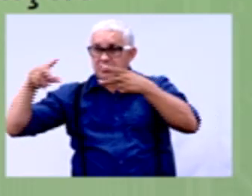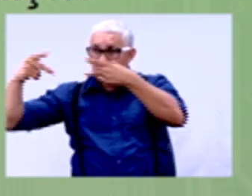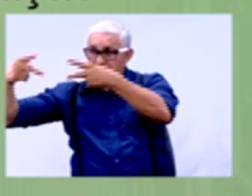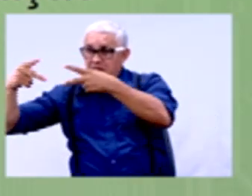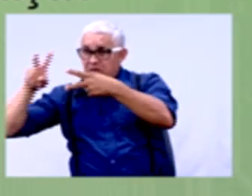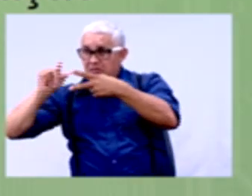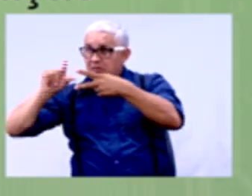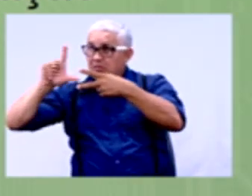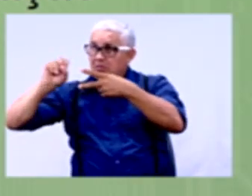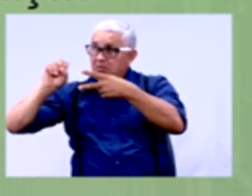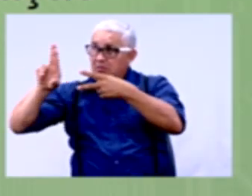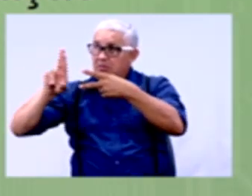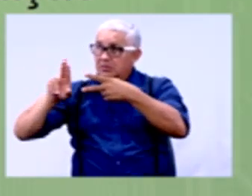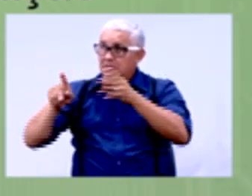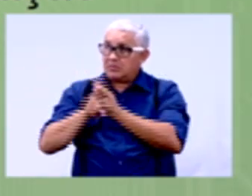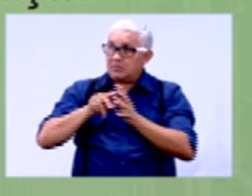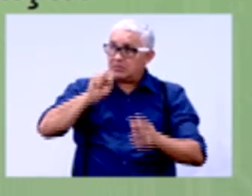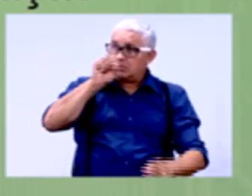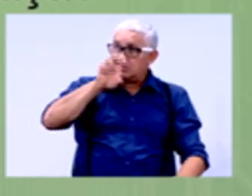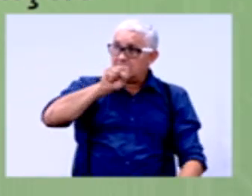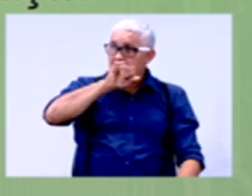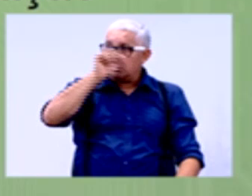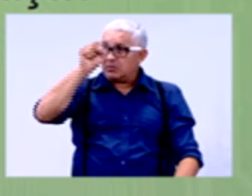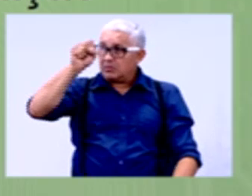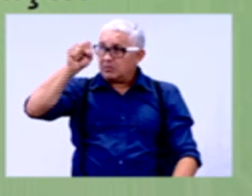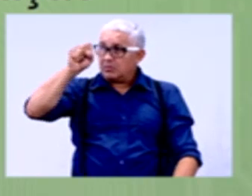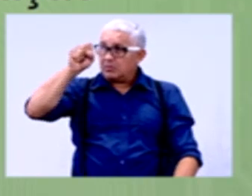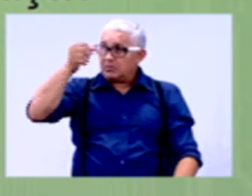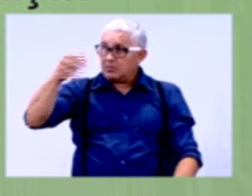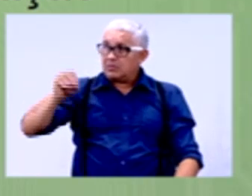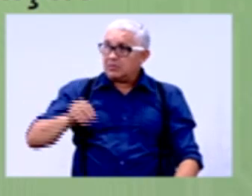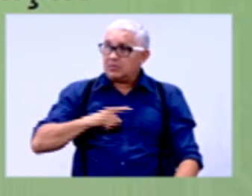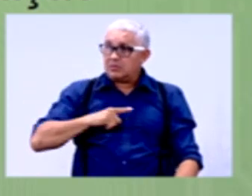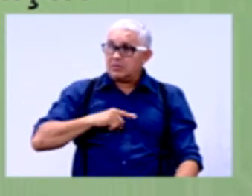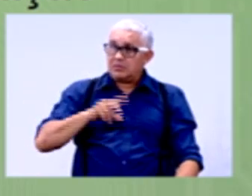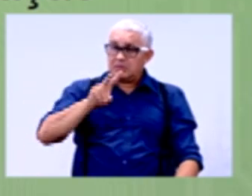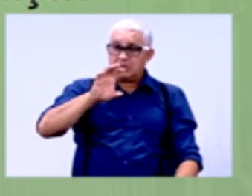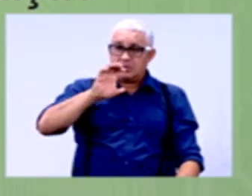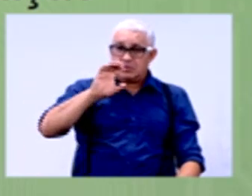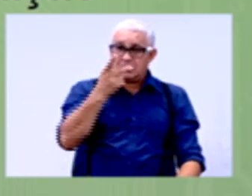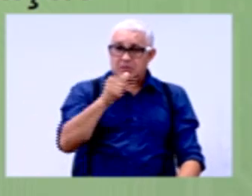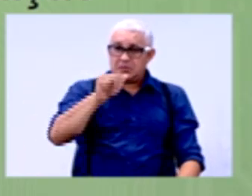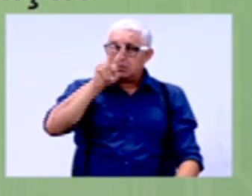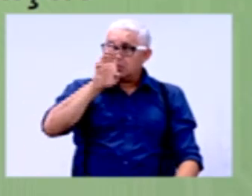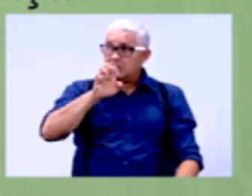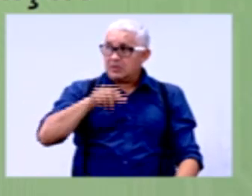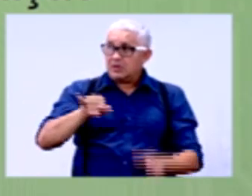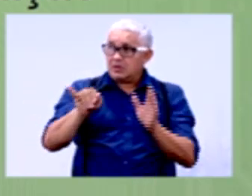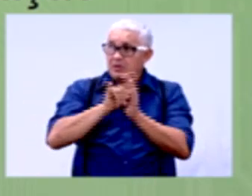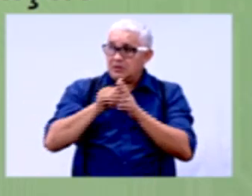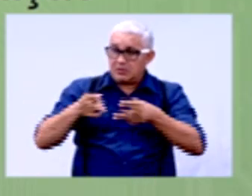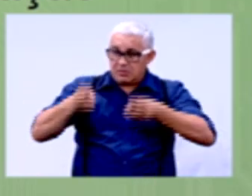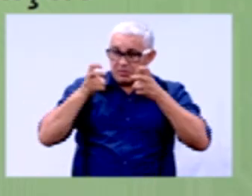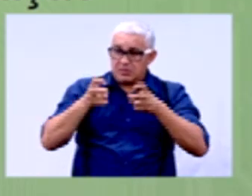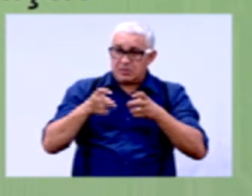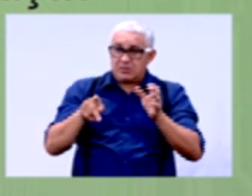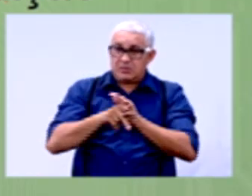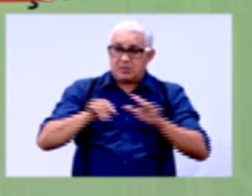dessa sessão, né? A chave é a identificação da informação, né? E é por ela que a